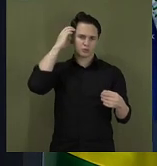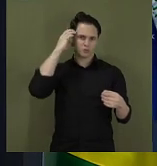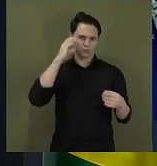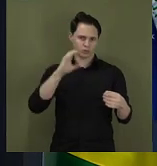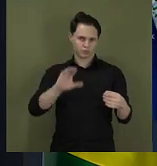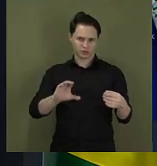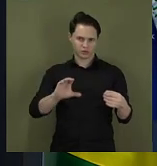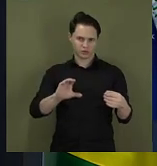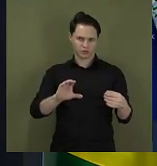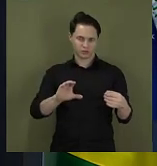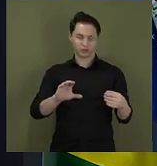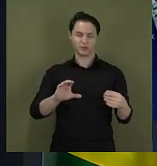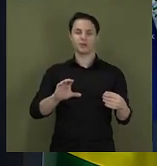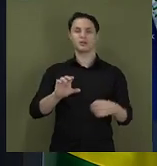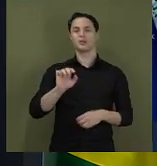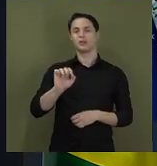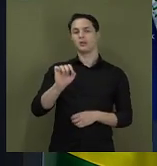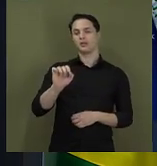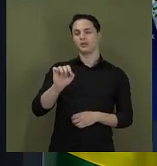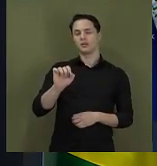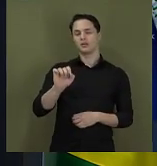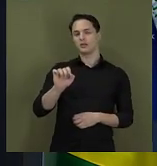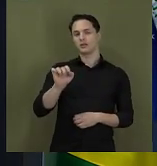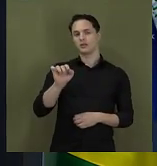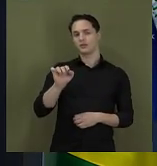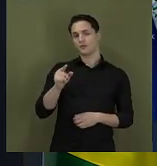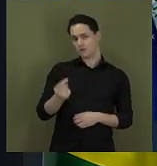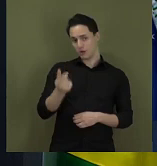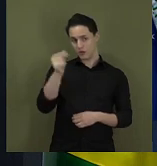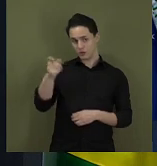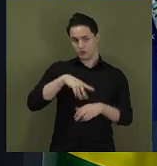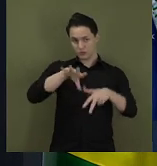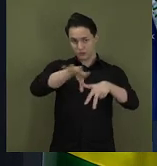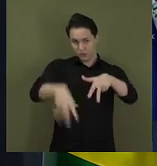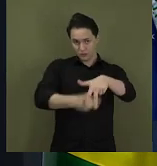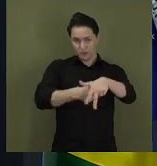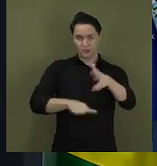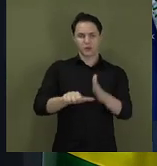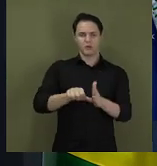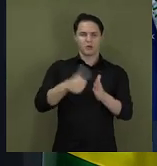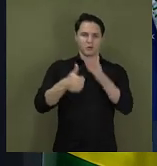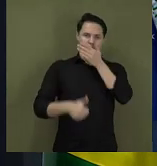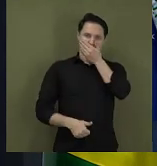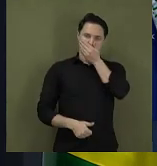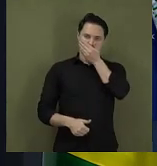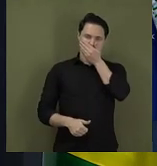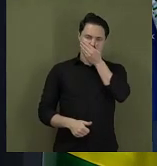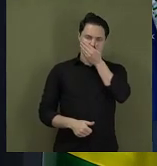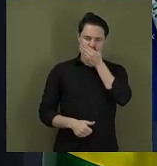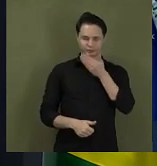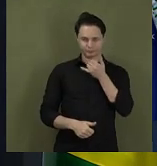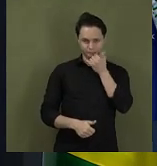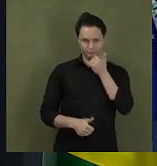movimentar grandes valores de forma ilícita, tinha início aquela que seria a primeira das 79 fases